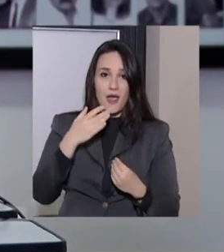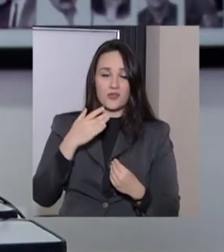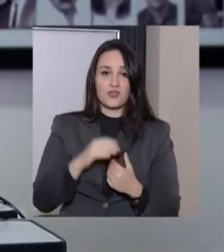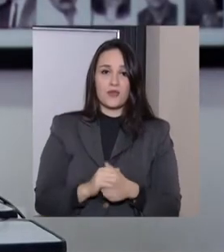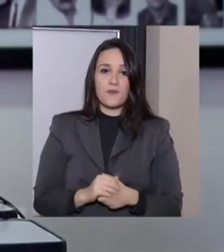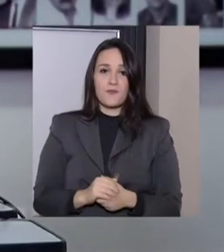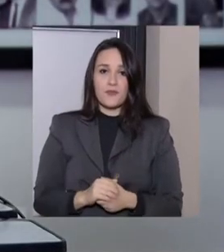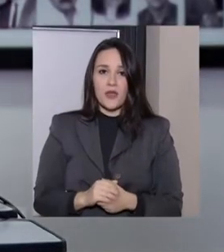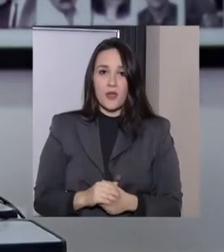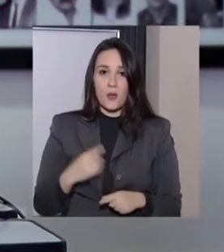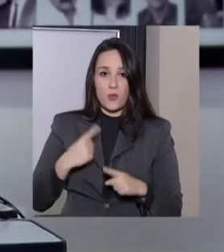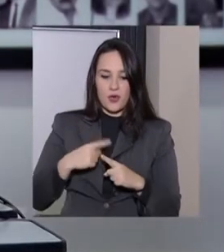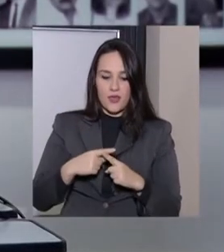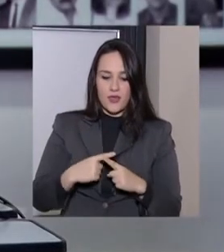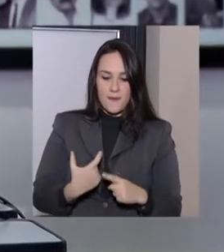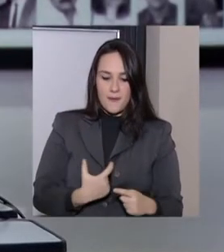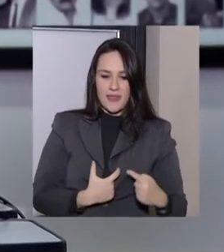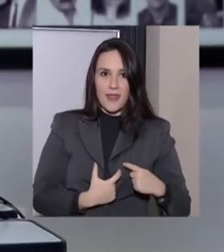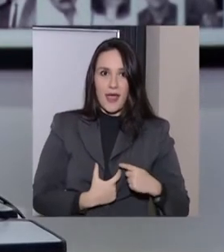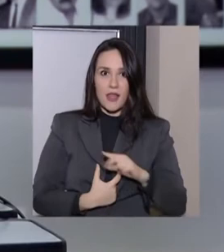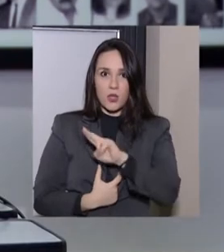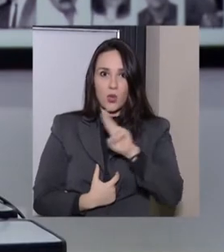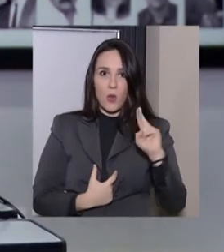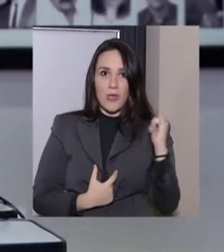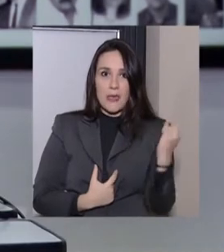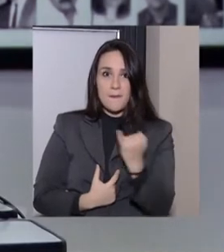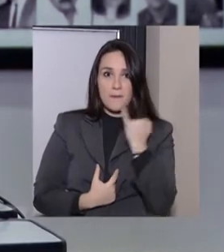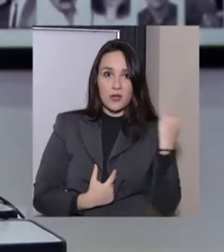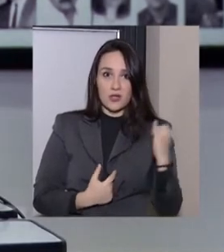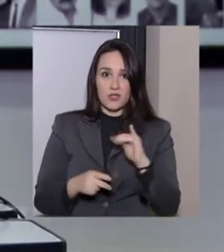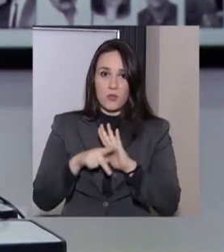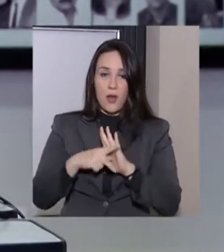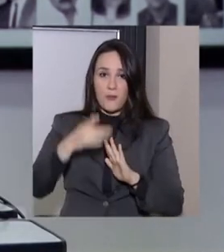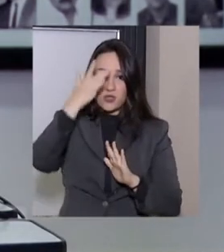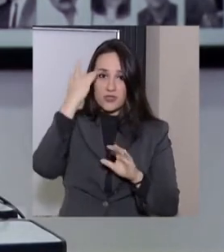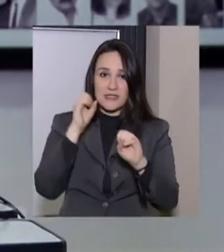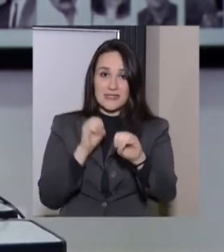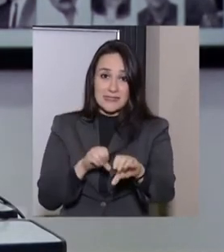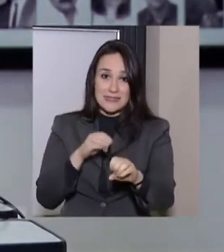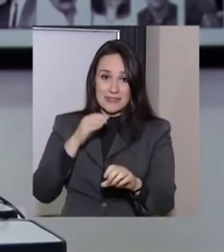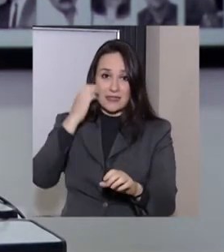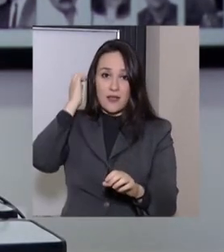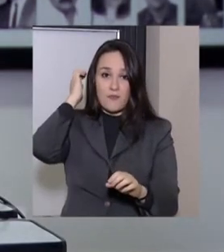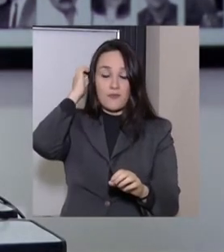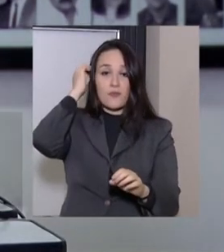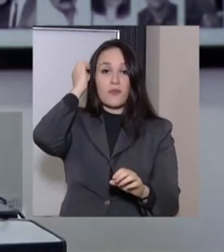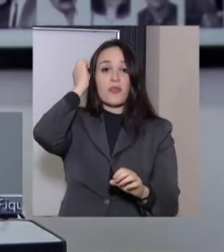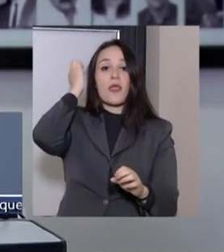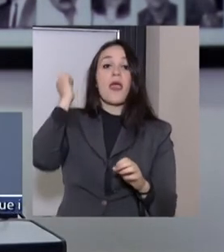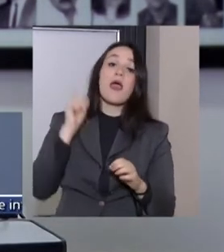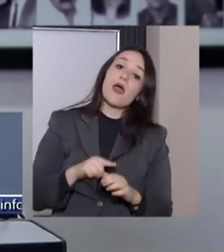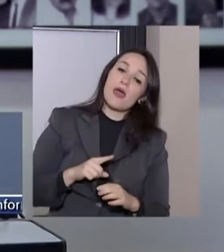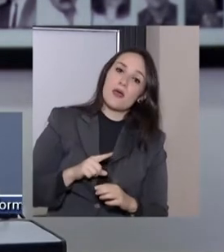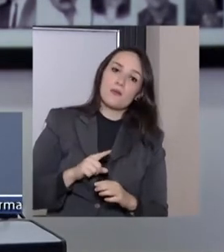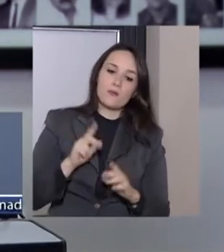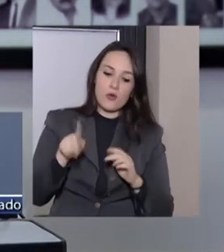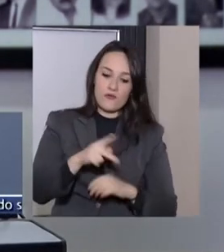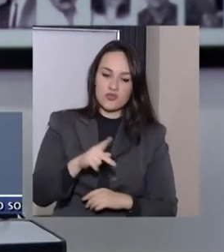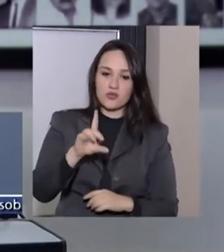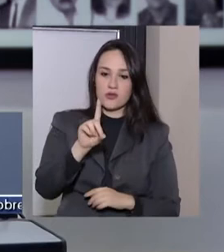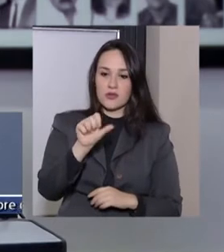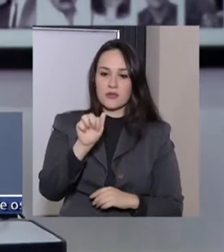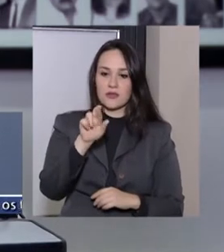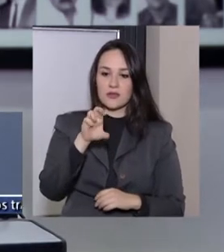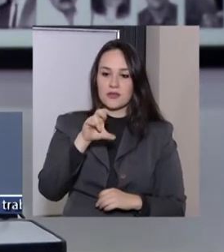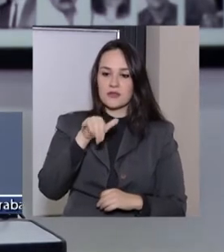medalha é um nome muito importante para quem é educador, né, que leva o nome do professor, sociólogo Darcy